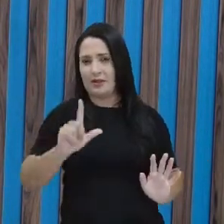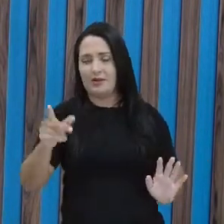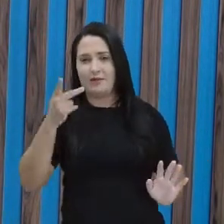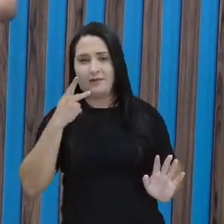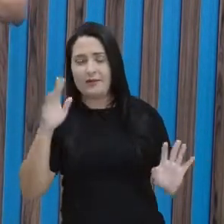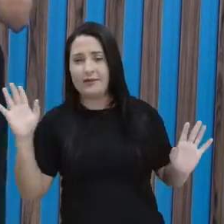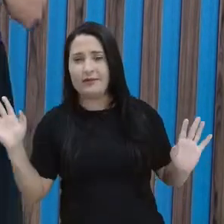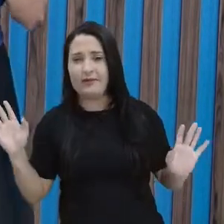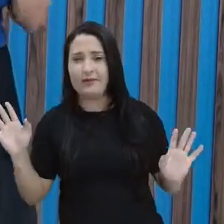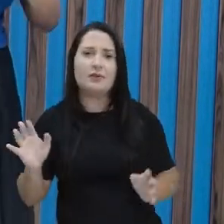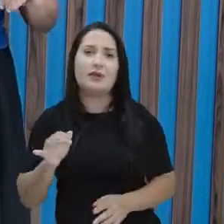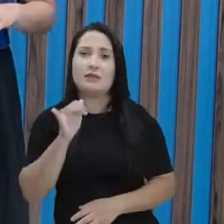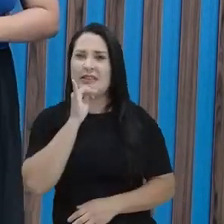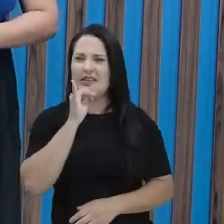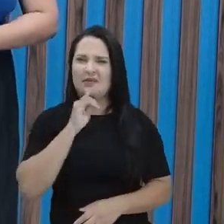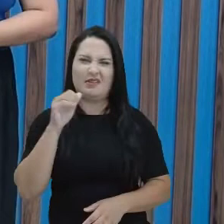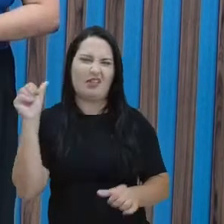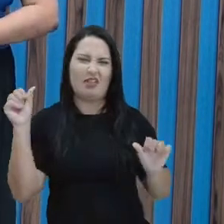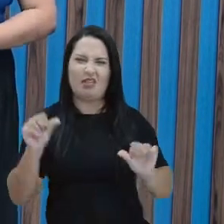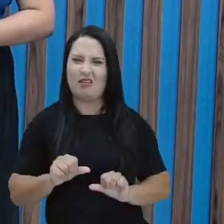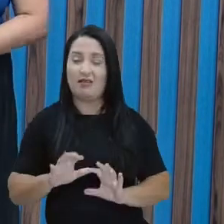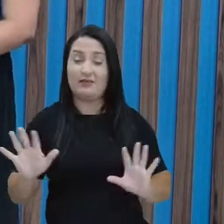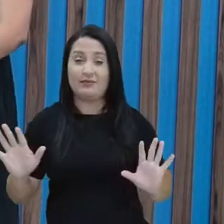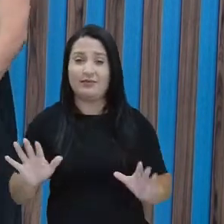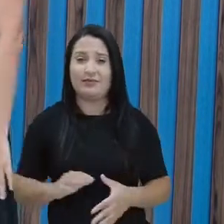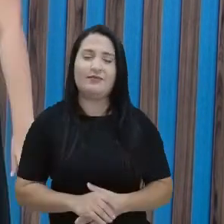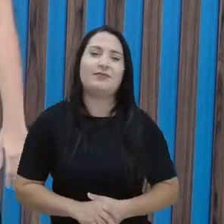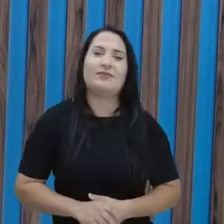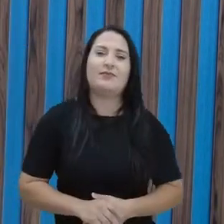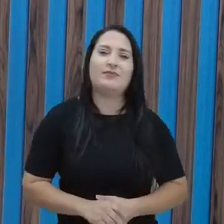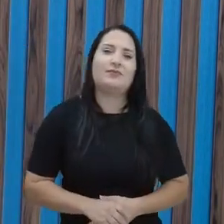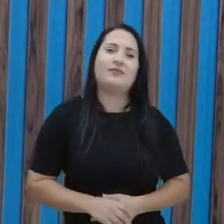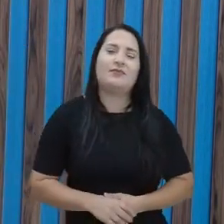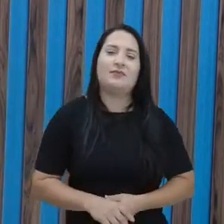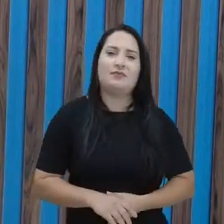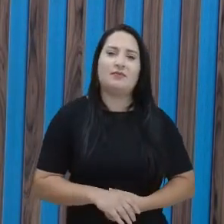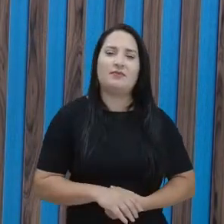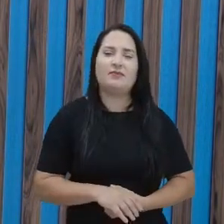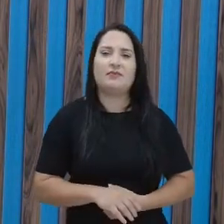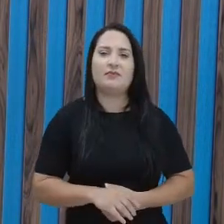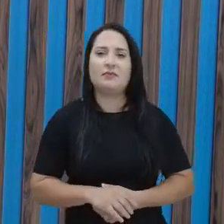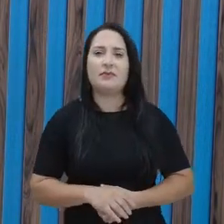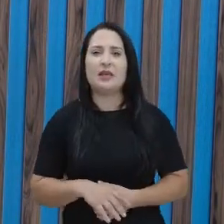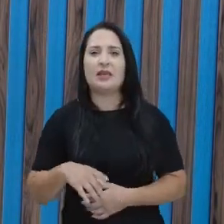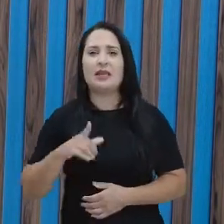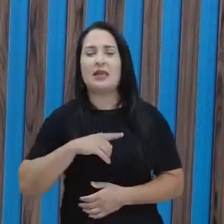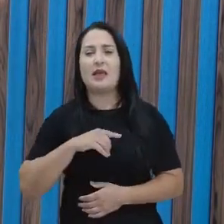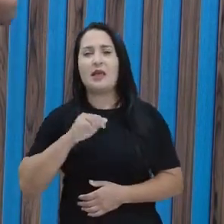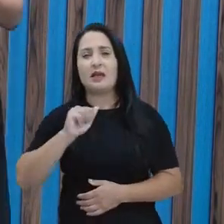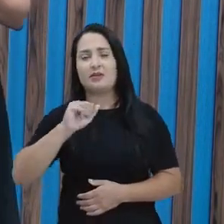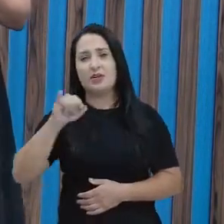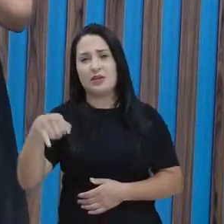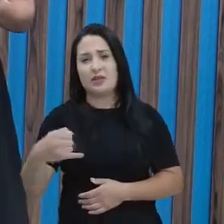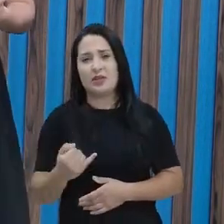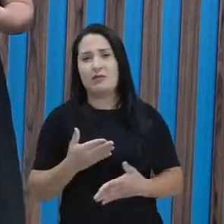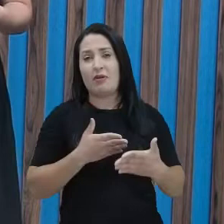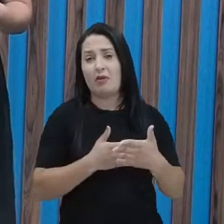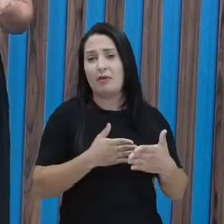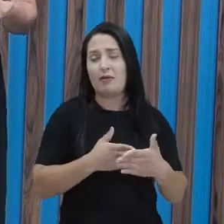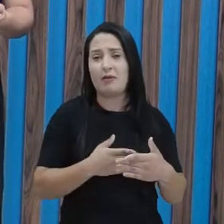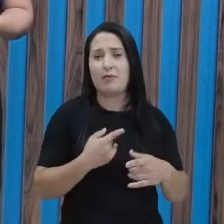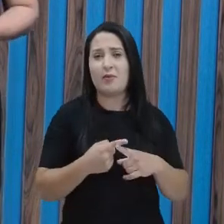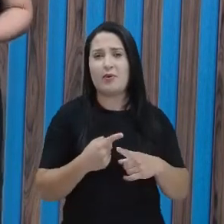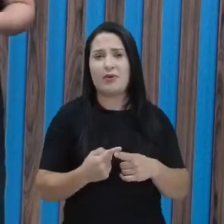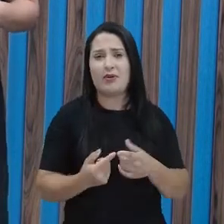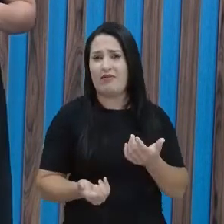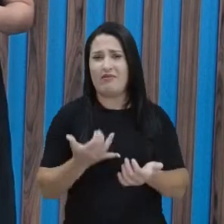falando, eu dei um exemplo horrível, né, gente? Mas foi isso. Aí seria um adjetivo restritivo, porque o fogo ele não é a